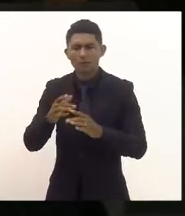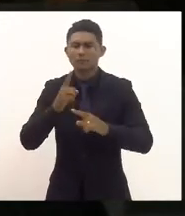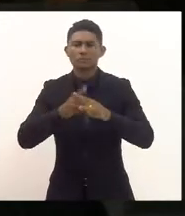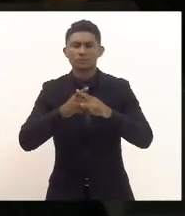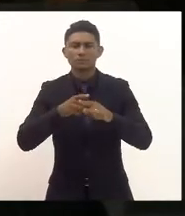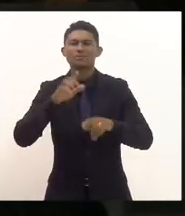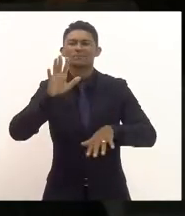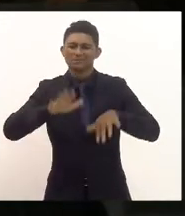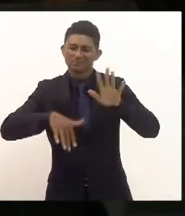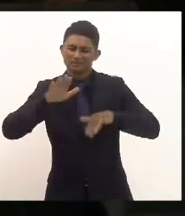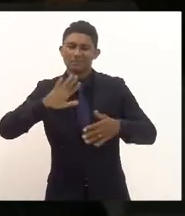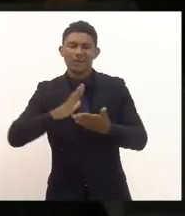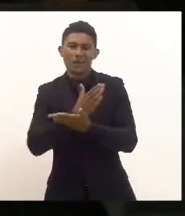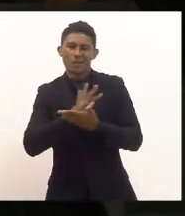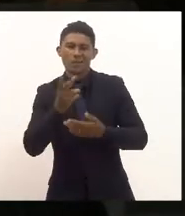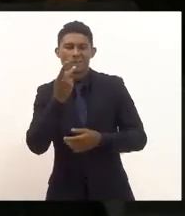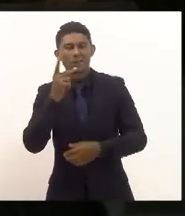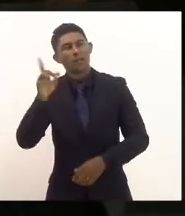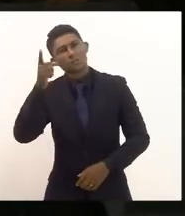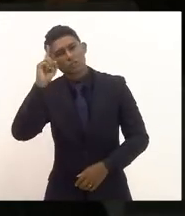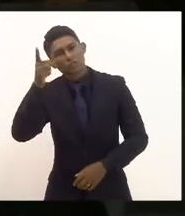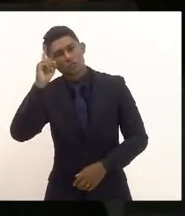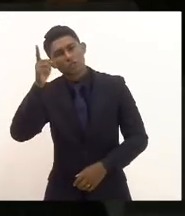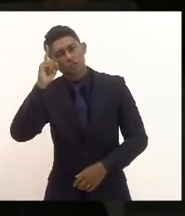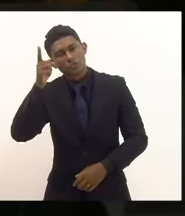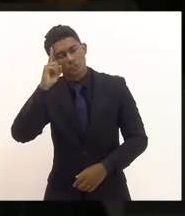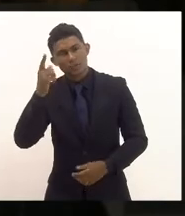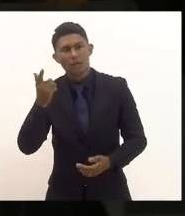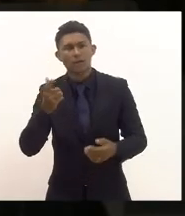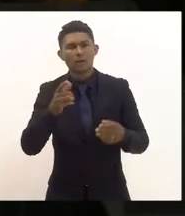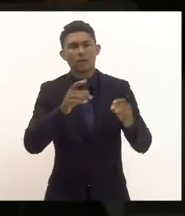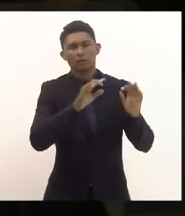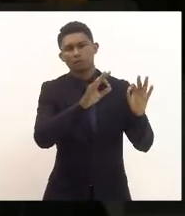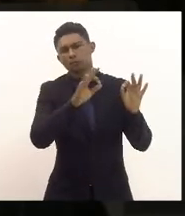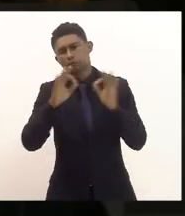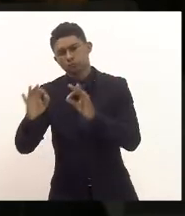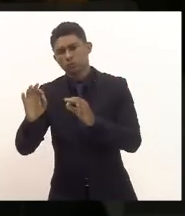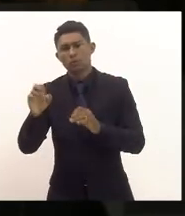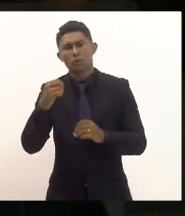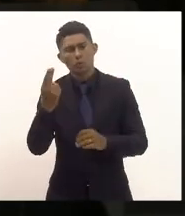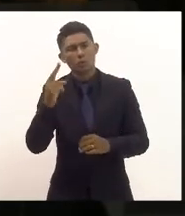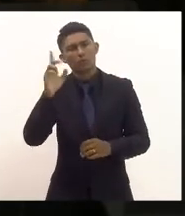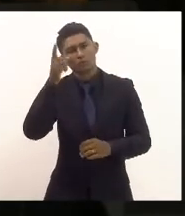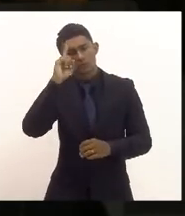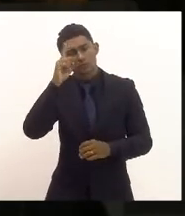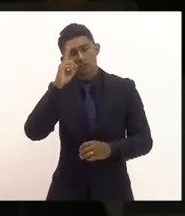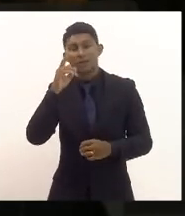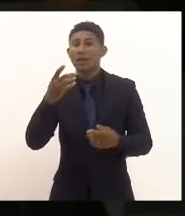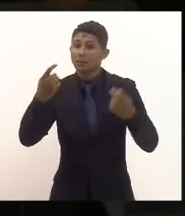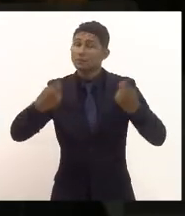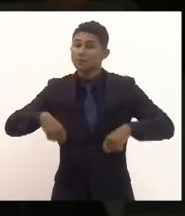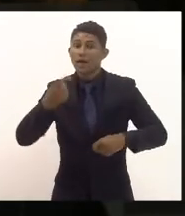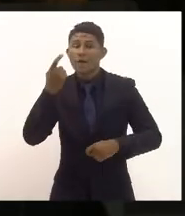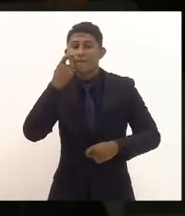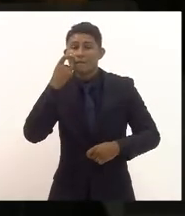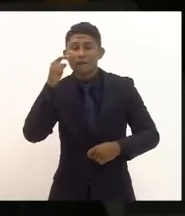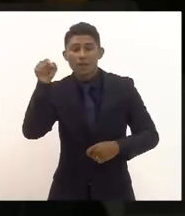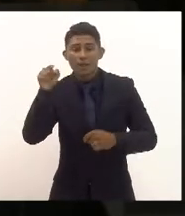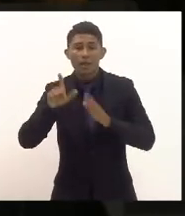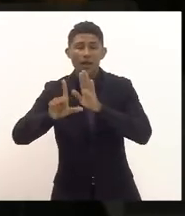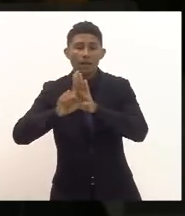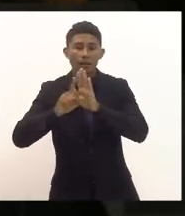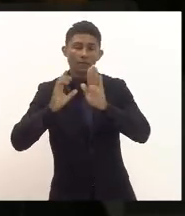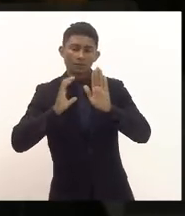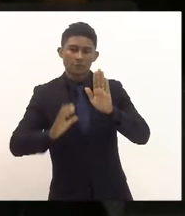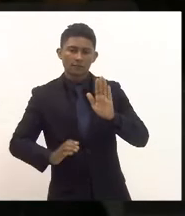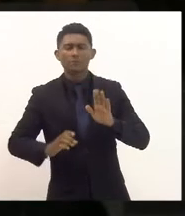discussão de dias úteis de dia civis e dias corridos a tem que ir ao Código Civil não sei que